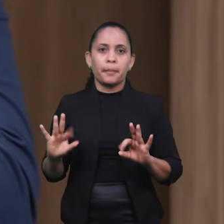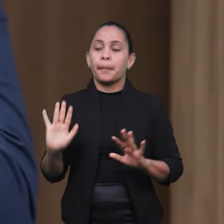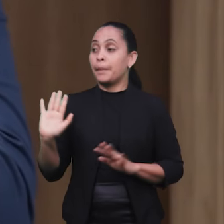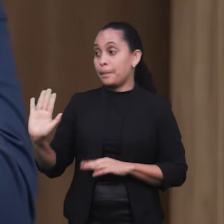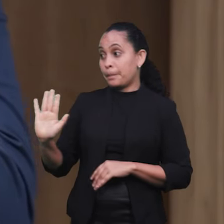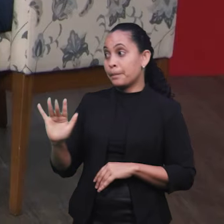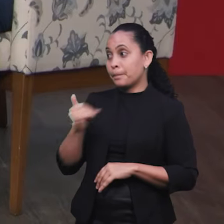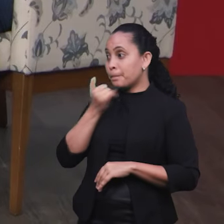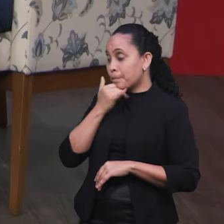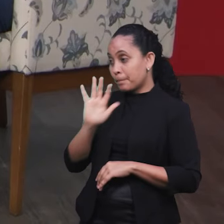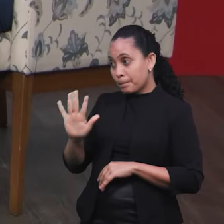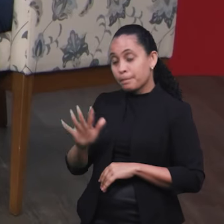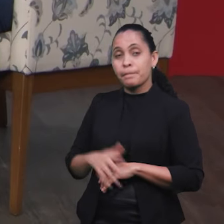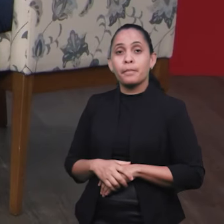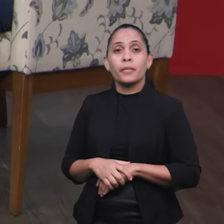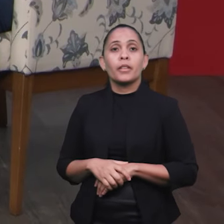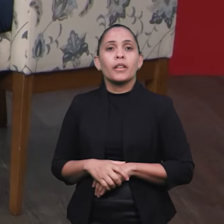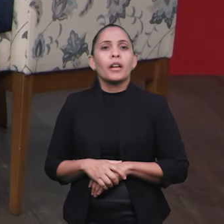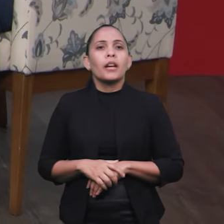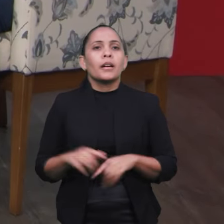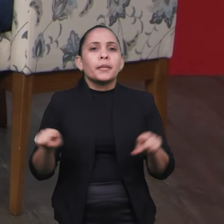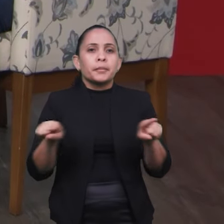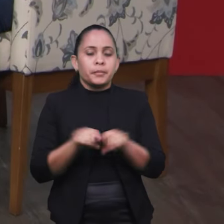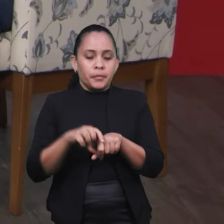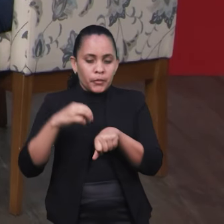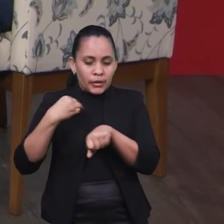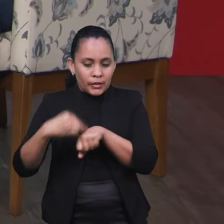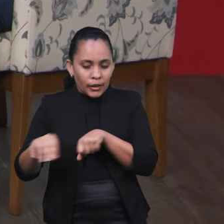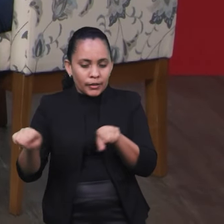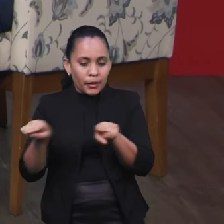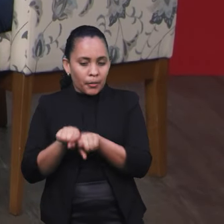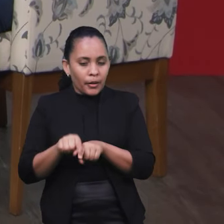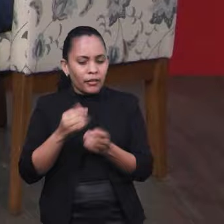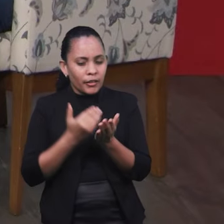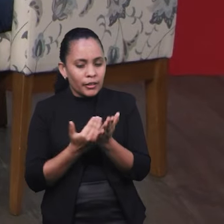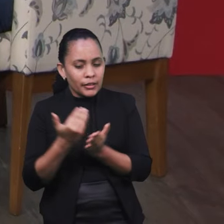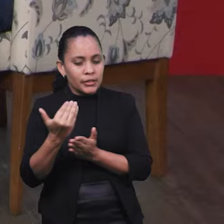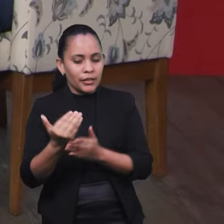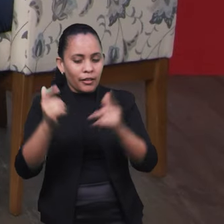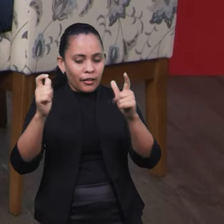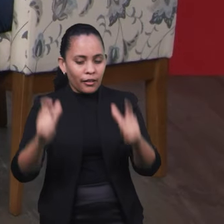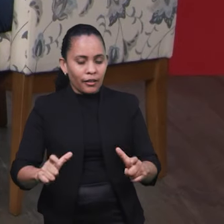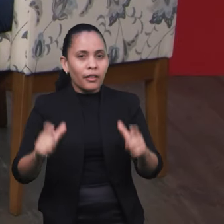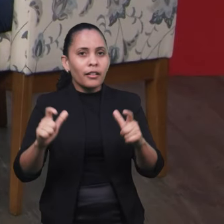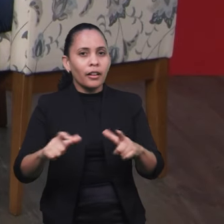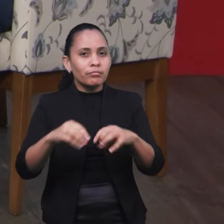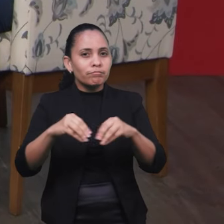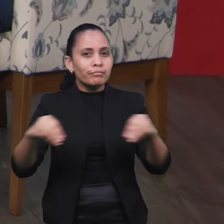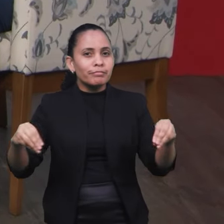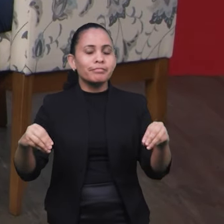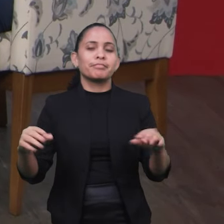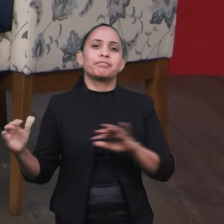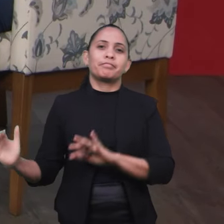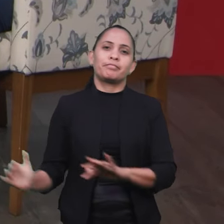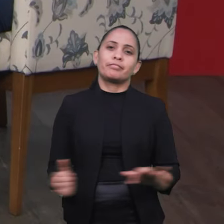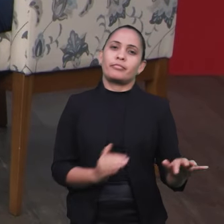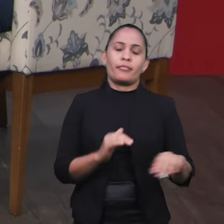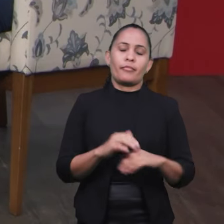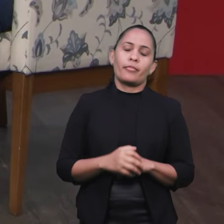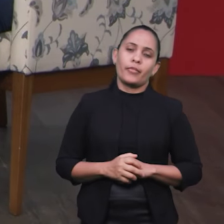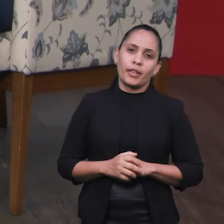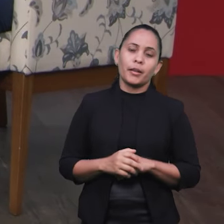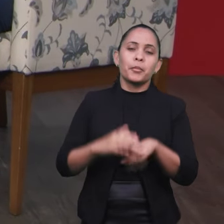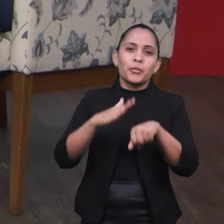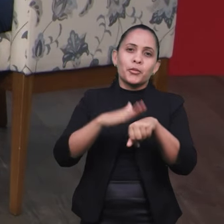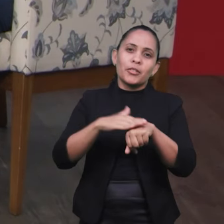um paralelo. Claro. Jesus provado no deserto, o ministério dele se inicia lá. Exatamente, no deserto. Então, o chamado dele,